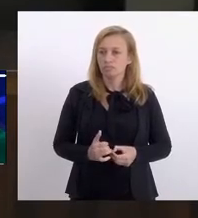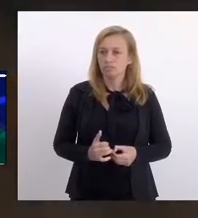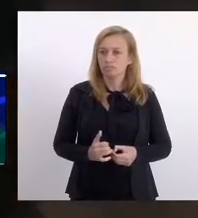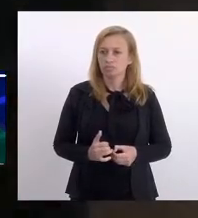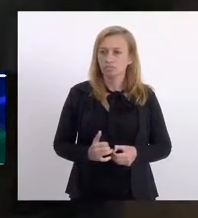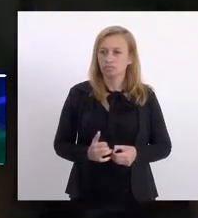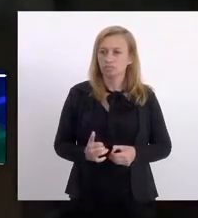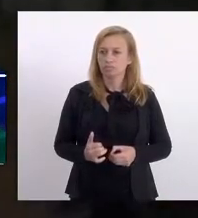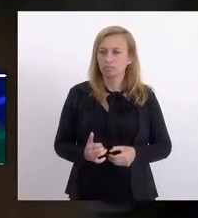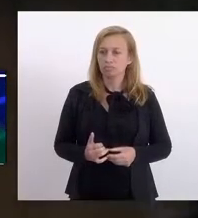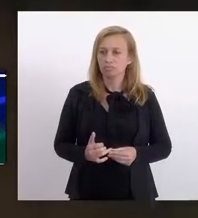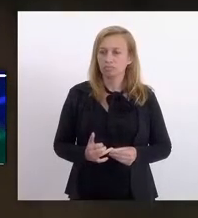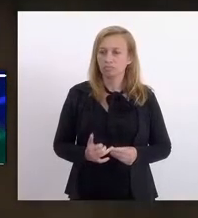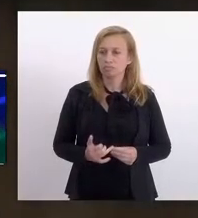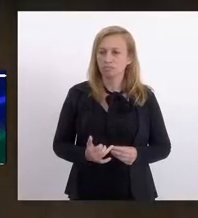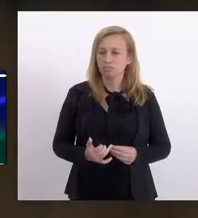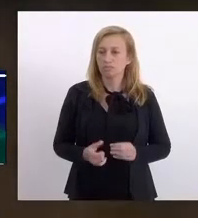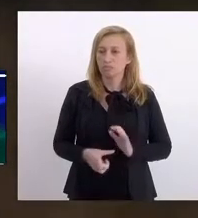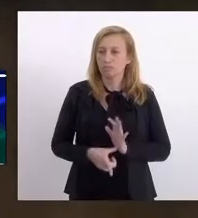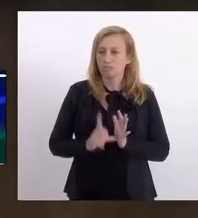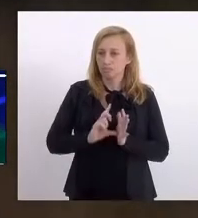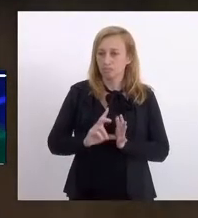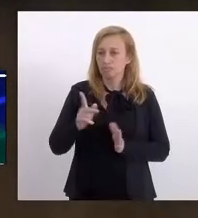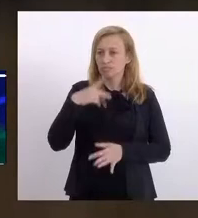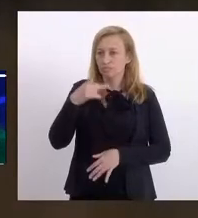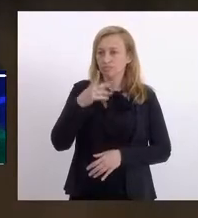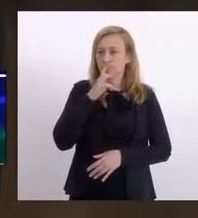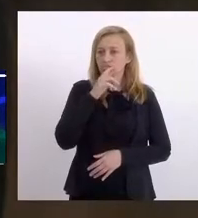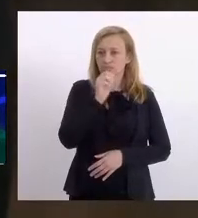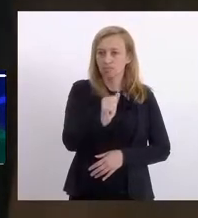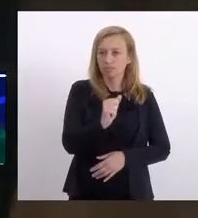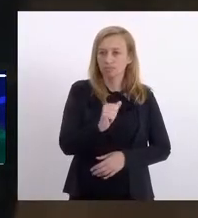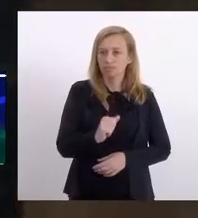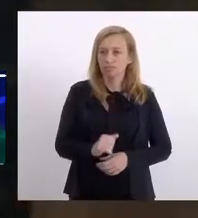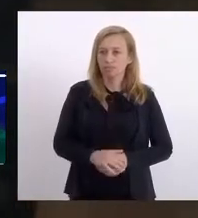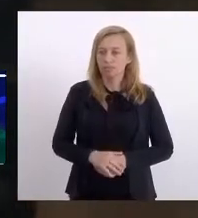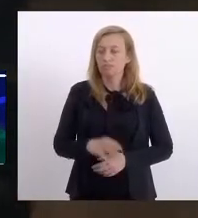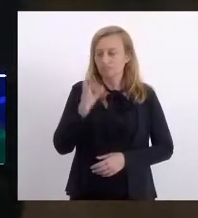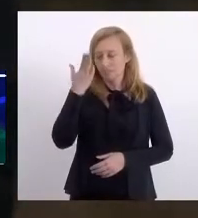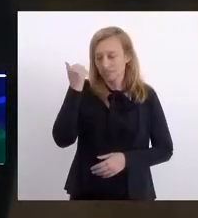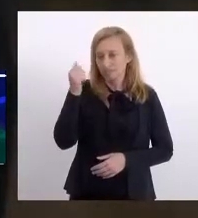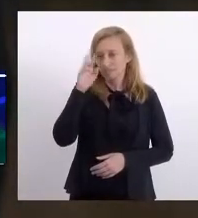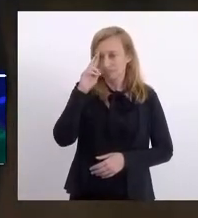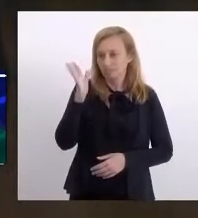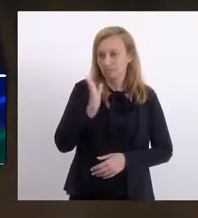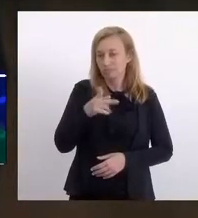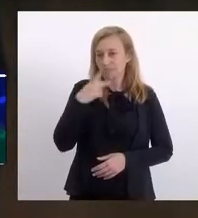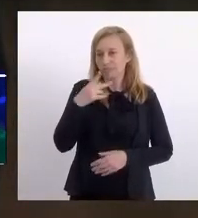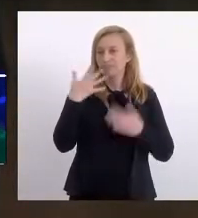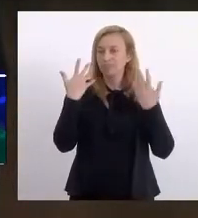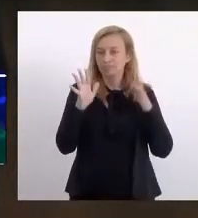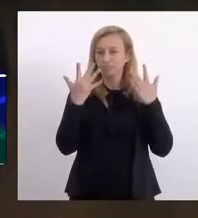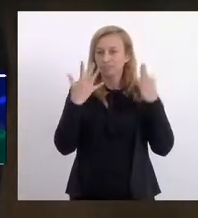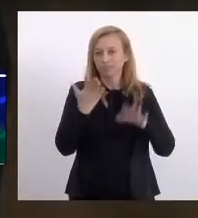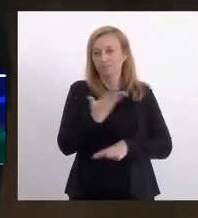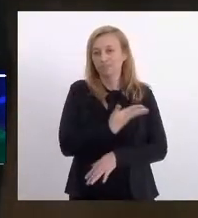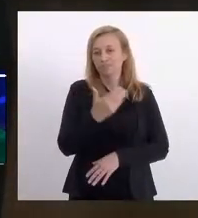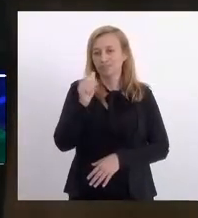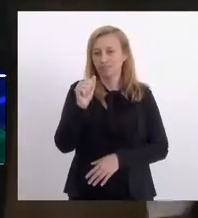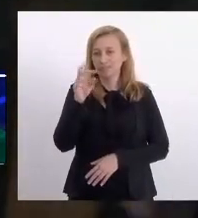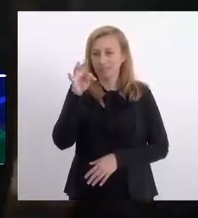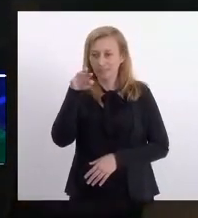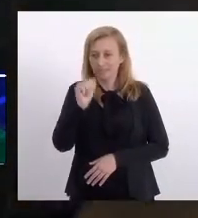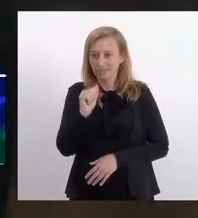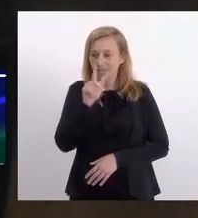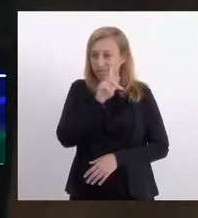Parecia. Antes do parecer do deputado Rodrigo Amorim, sei que Vossa Excelência já falou, parabéns ao nosso amigo Átila Nunes, nós